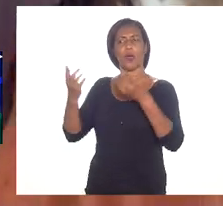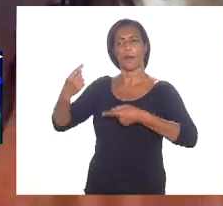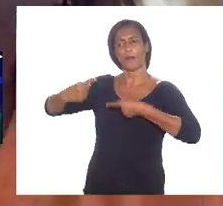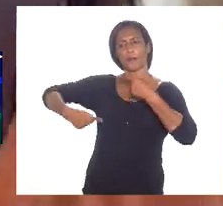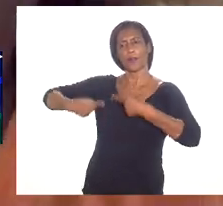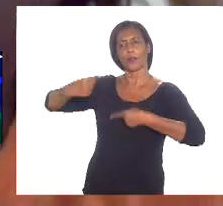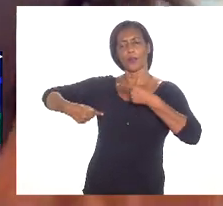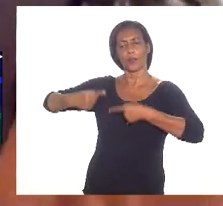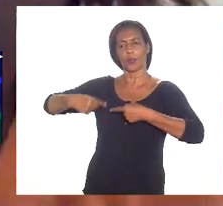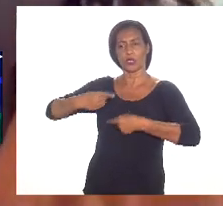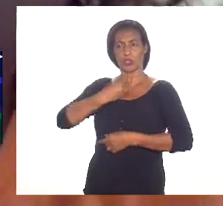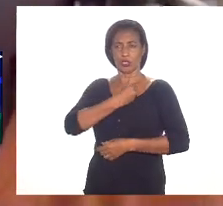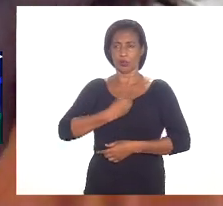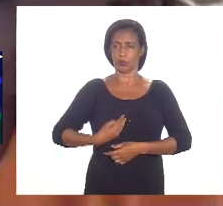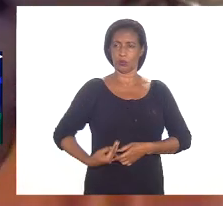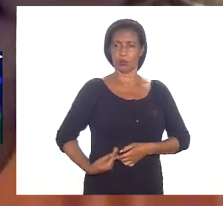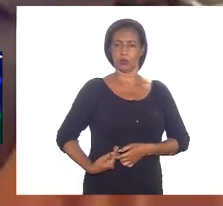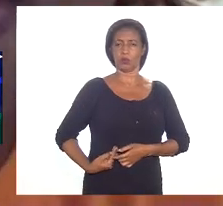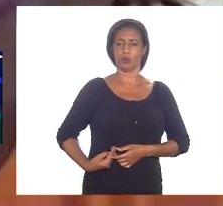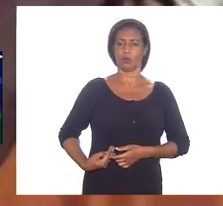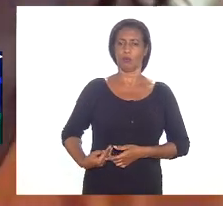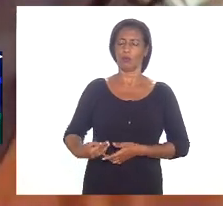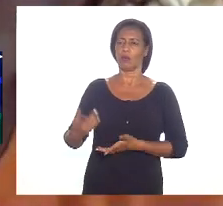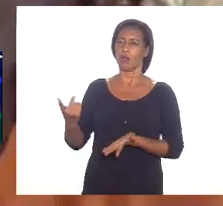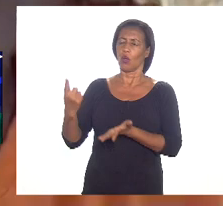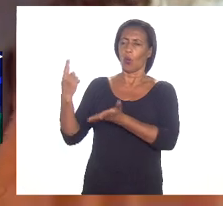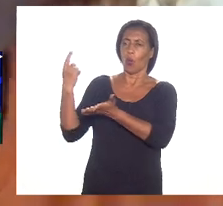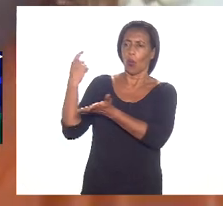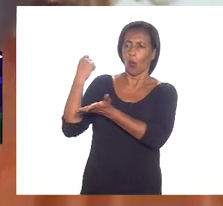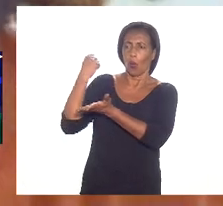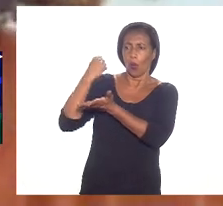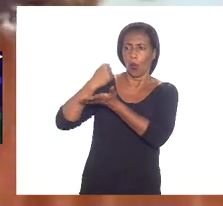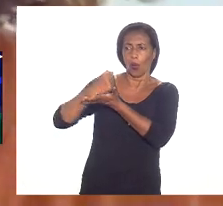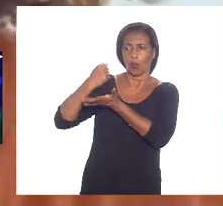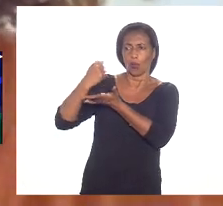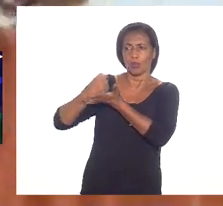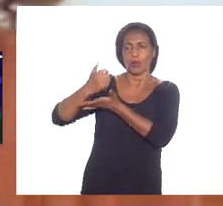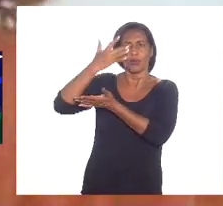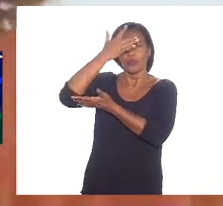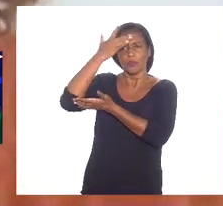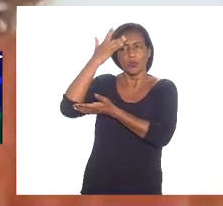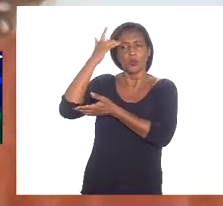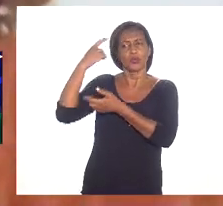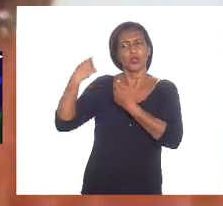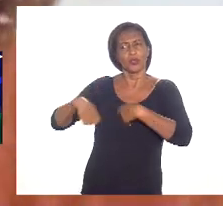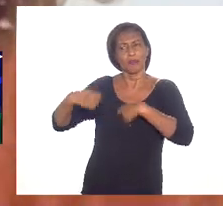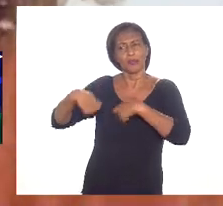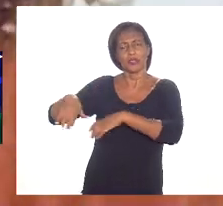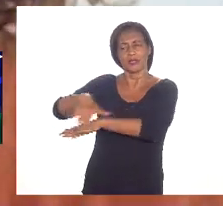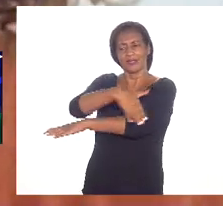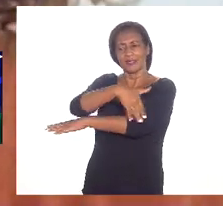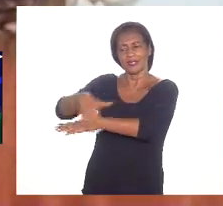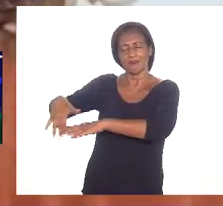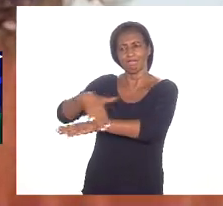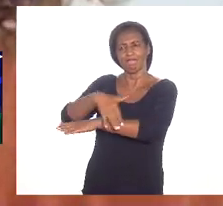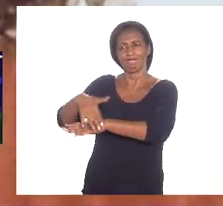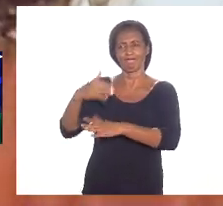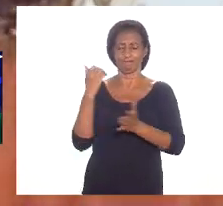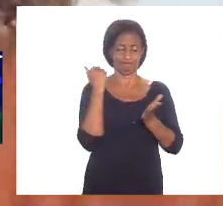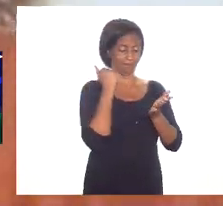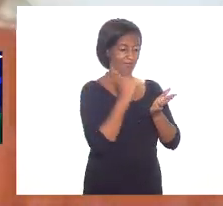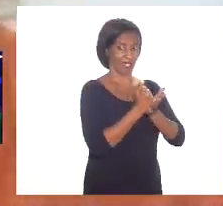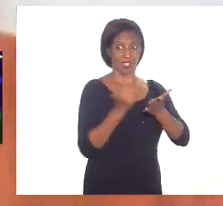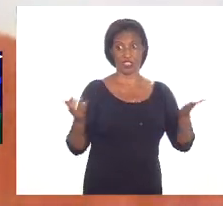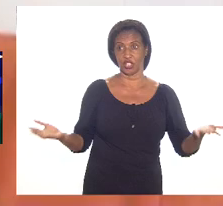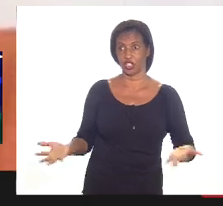públicas nos a contratação perdão de pessoas em situação de rua a partir do atendimento do termo